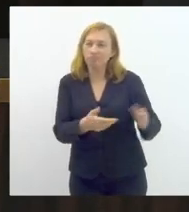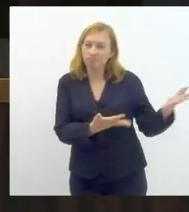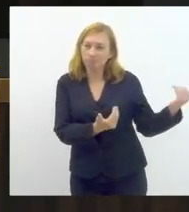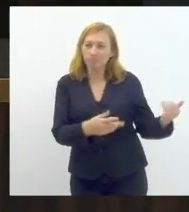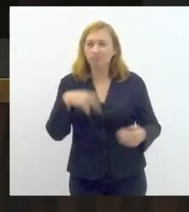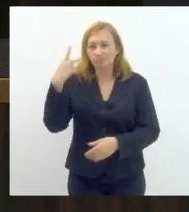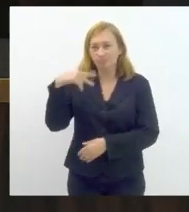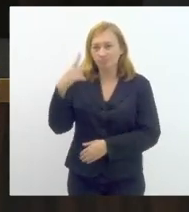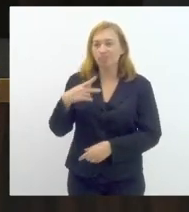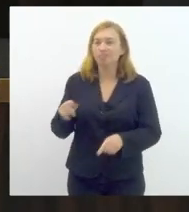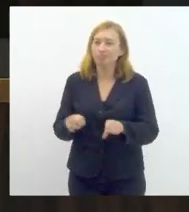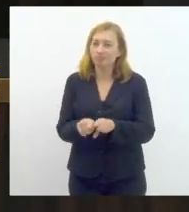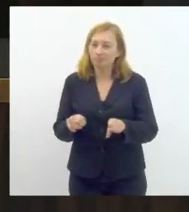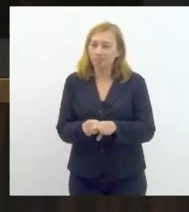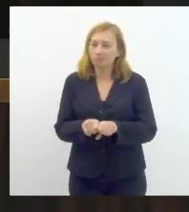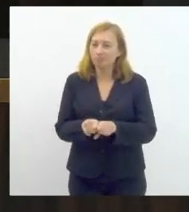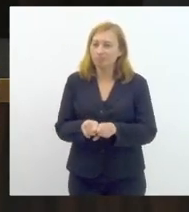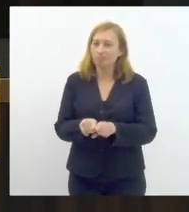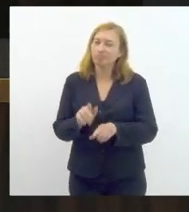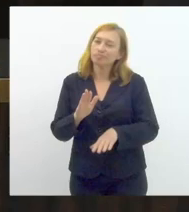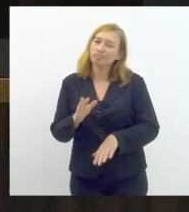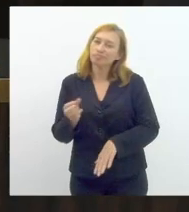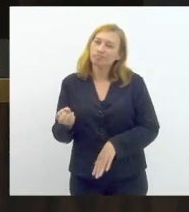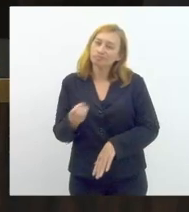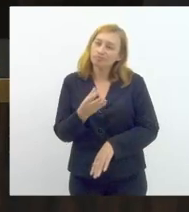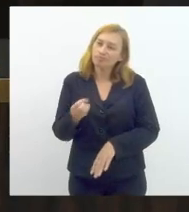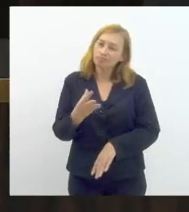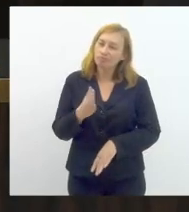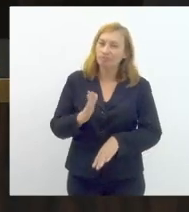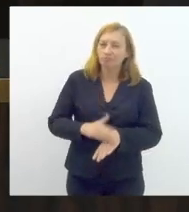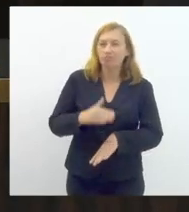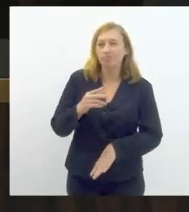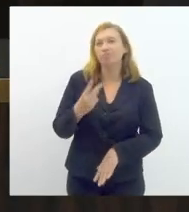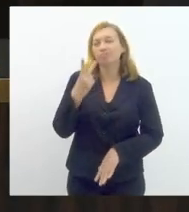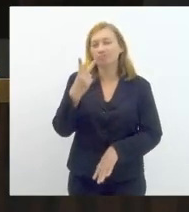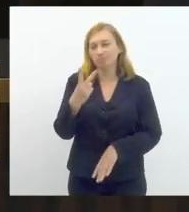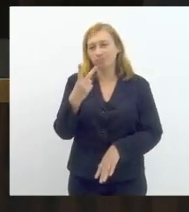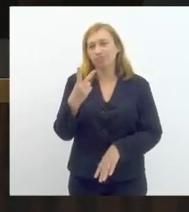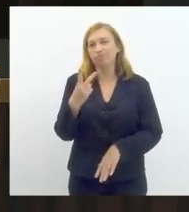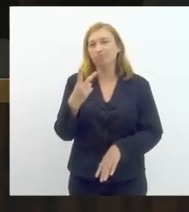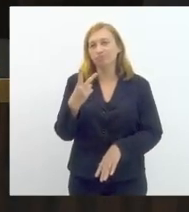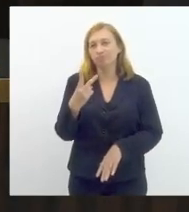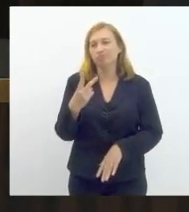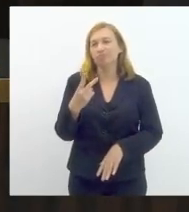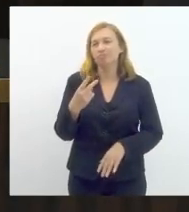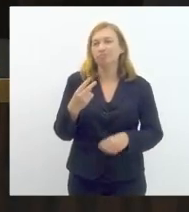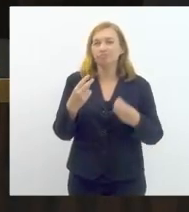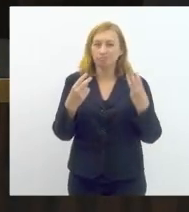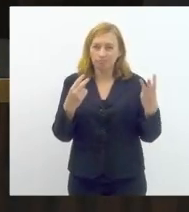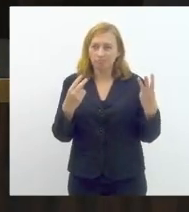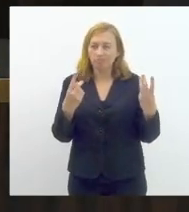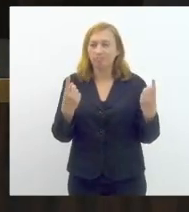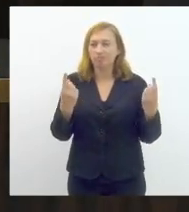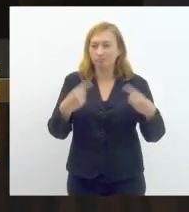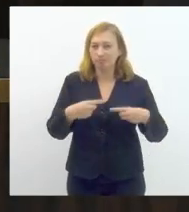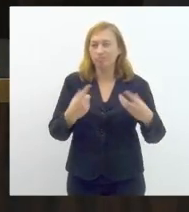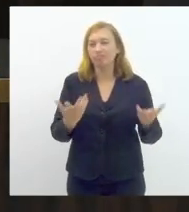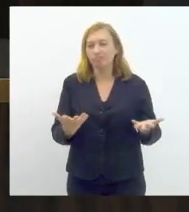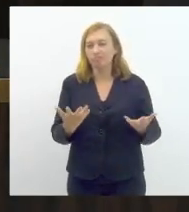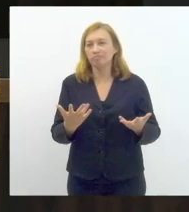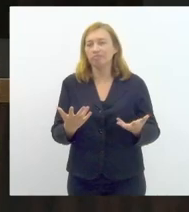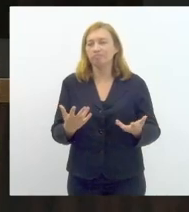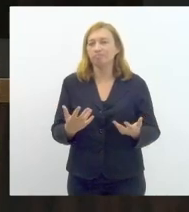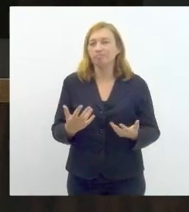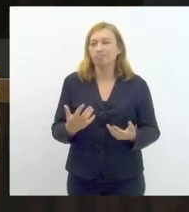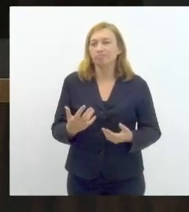Juvenil leva, ficando mais novo, tendo 2 suplências e 3 no empate, o mais novo ou a mais